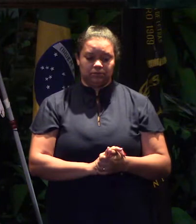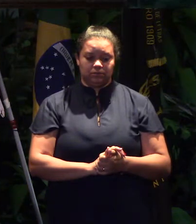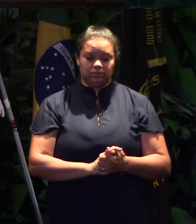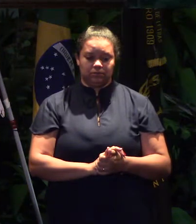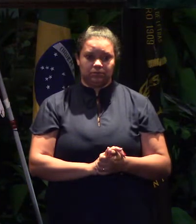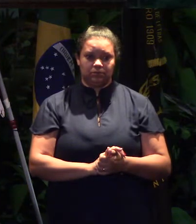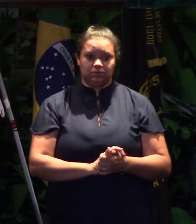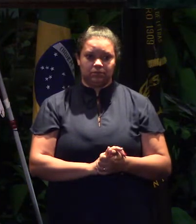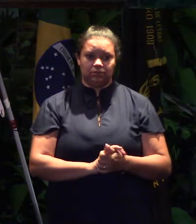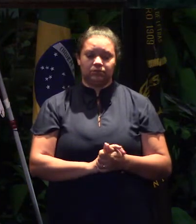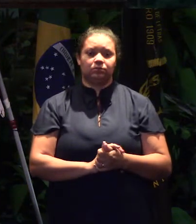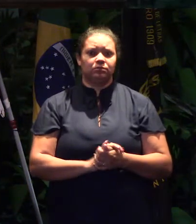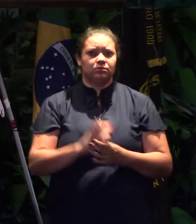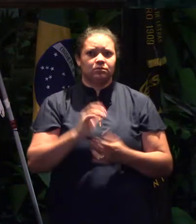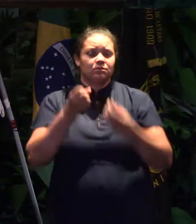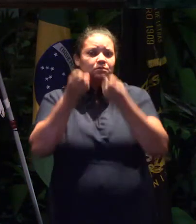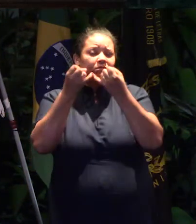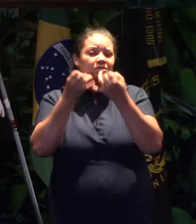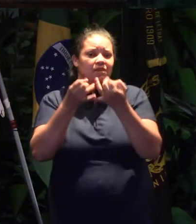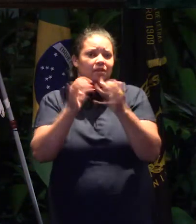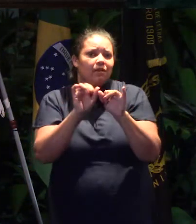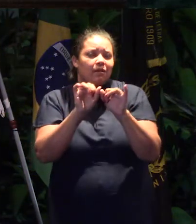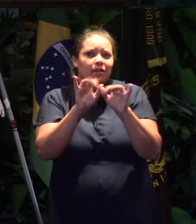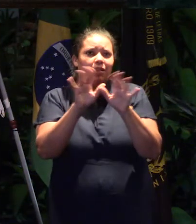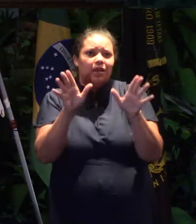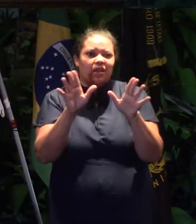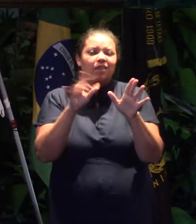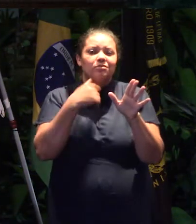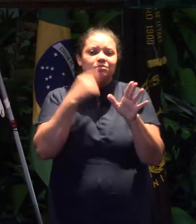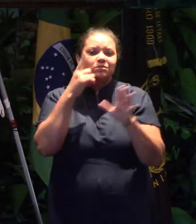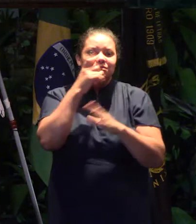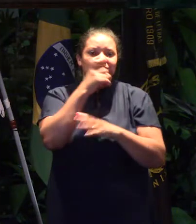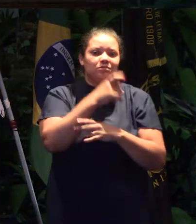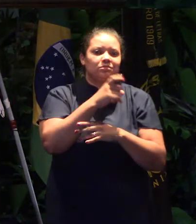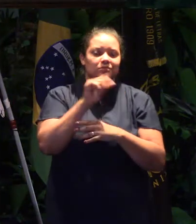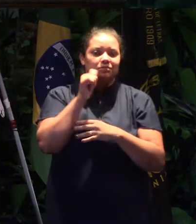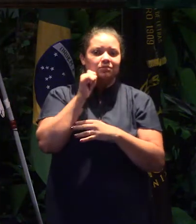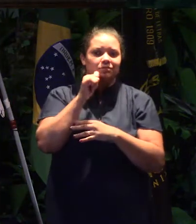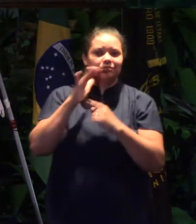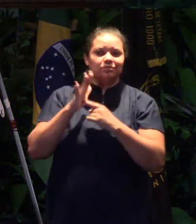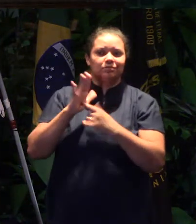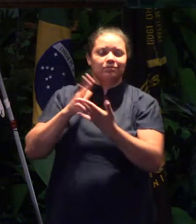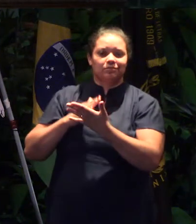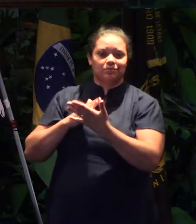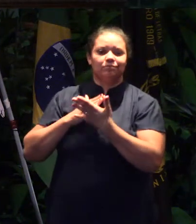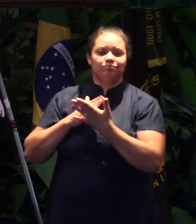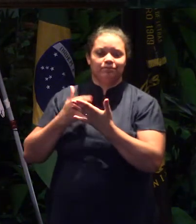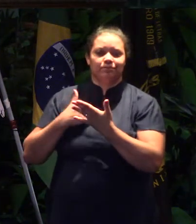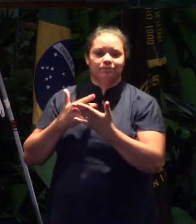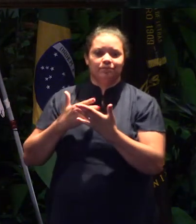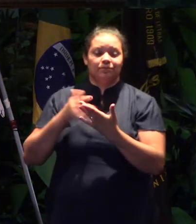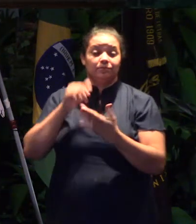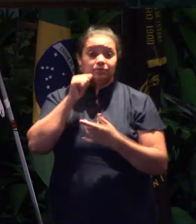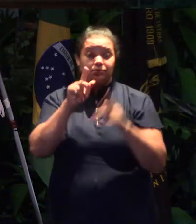cujo gênero eu não consigo muito bem definir, mas que foi referido pela escritora e professora de literatura comparada da